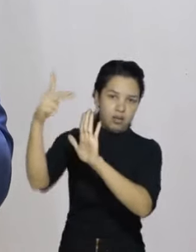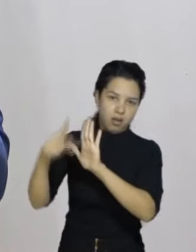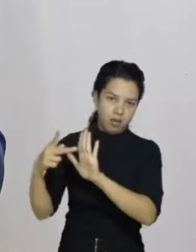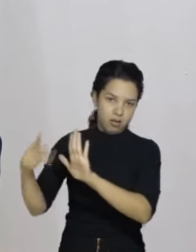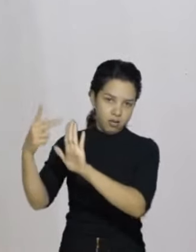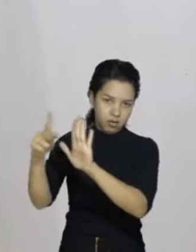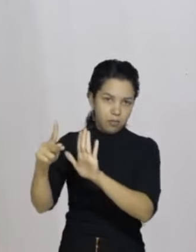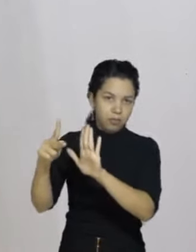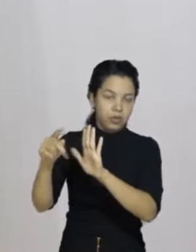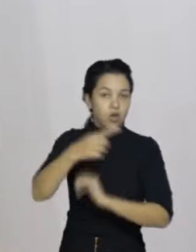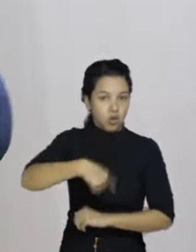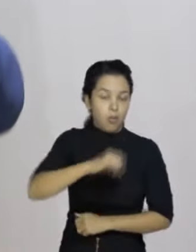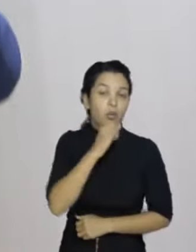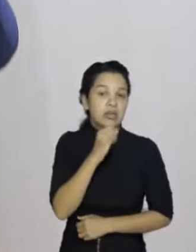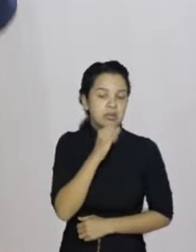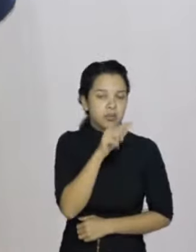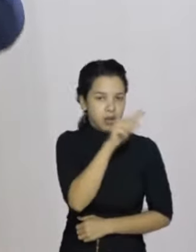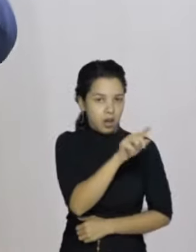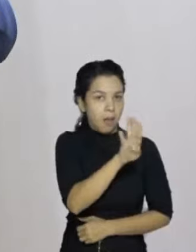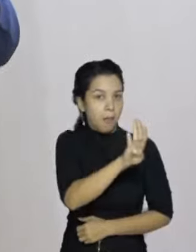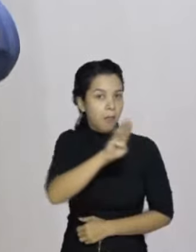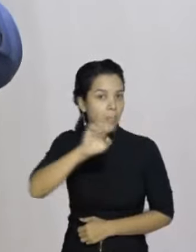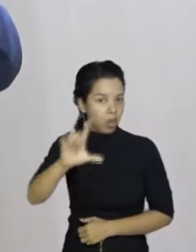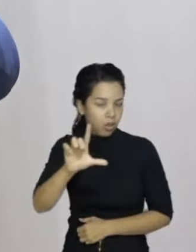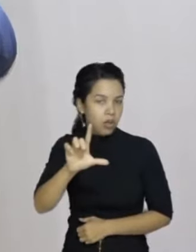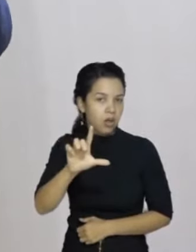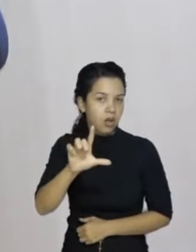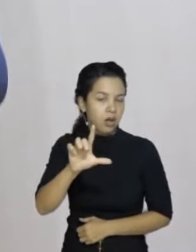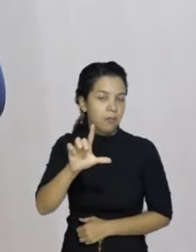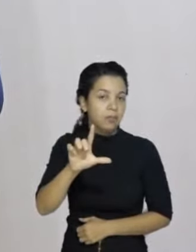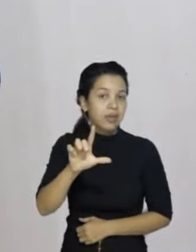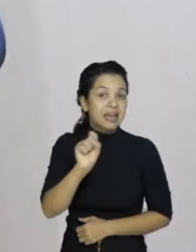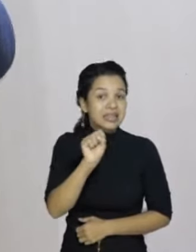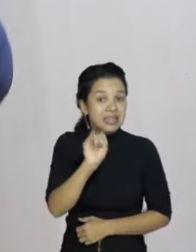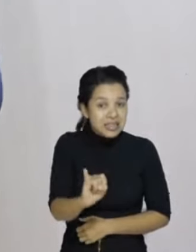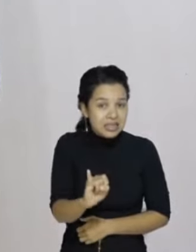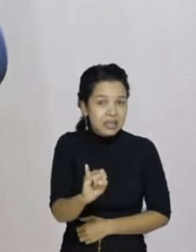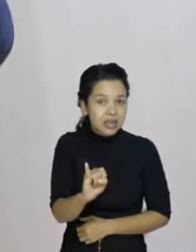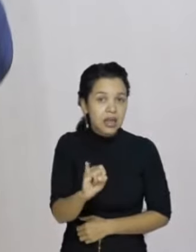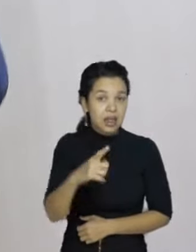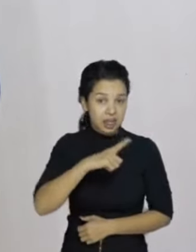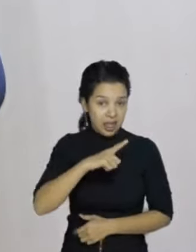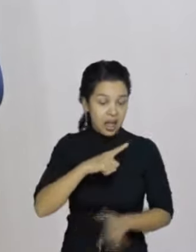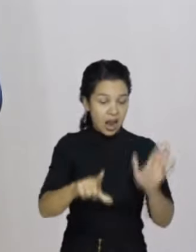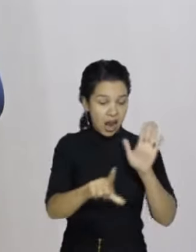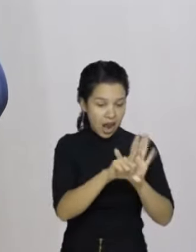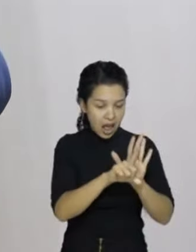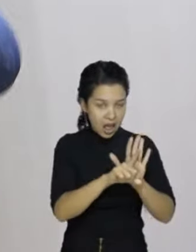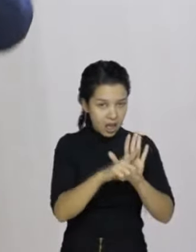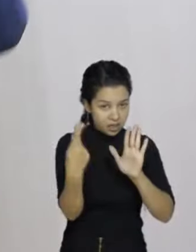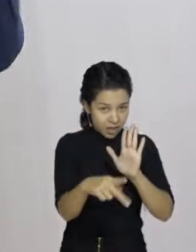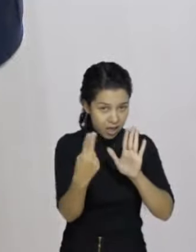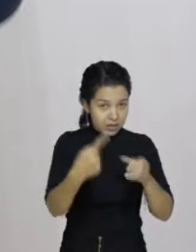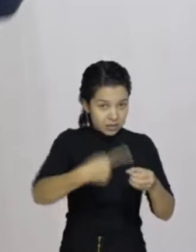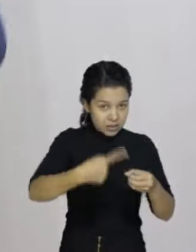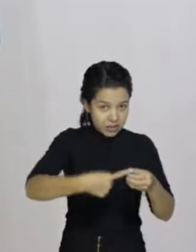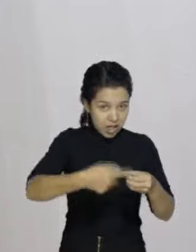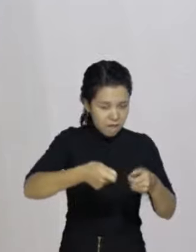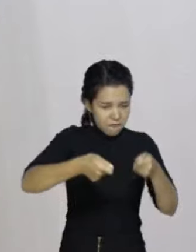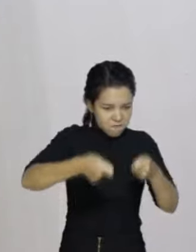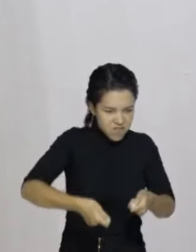esse caso latente de Blumenau se nós tivéssemos uma tivéssemos uma legislação local mais incisiva aquele